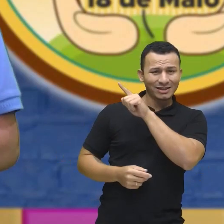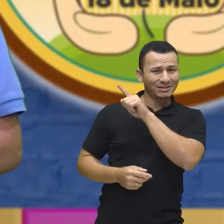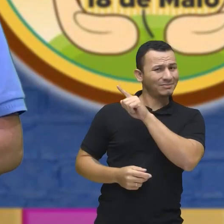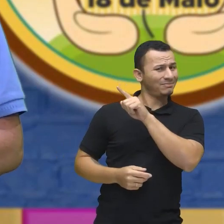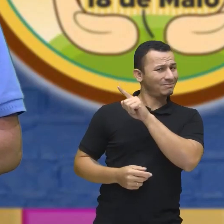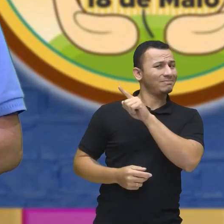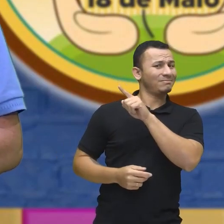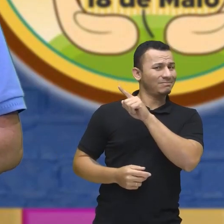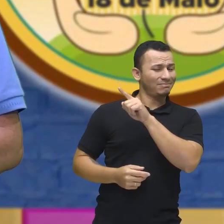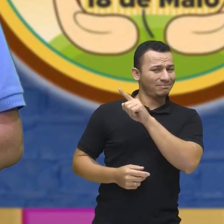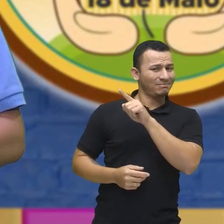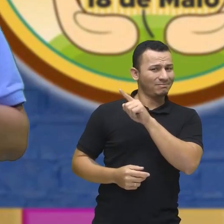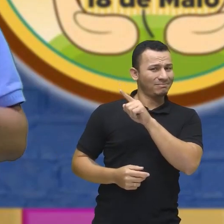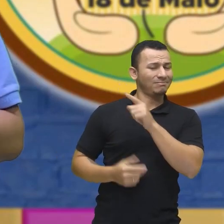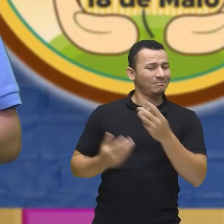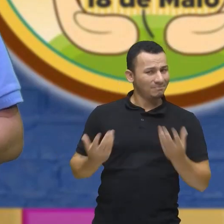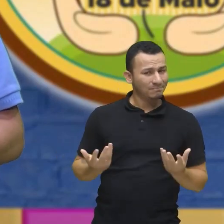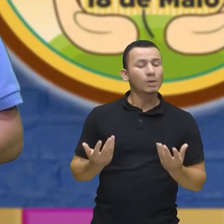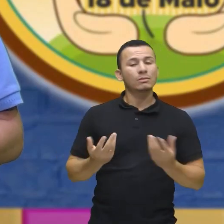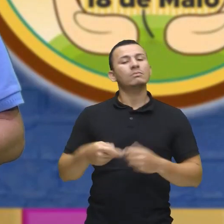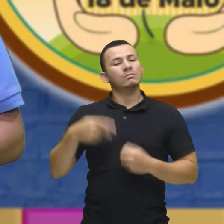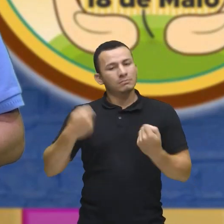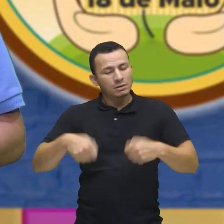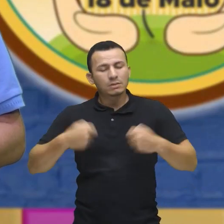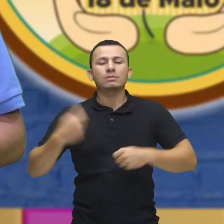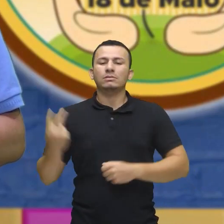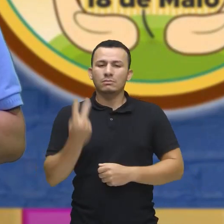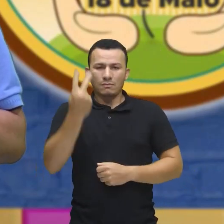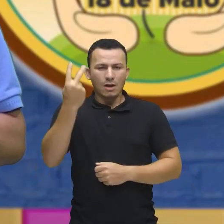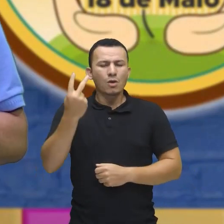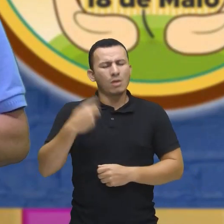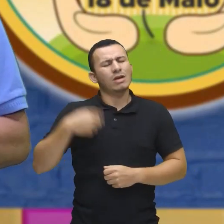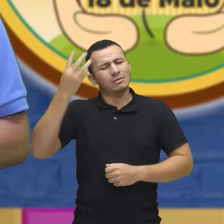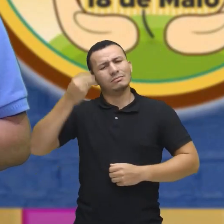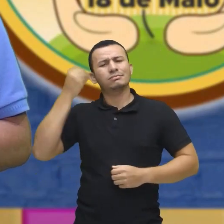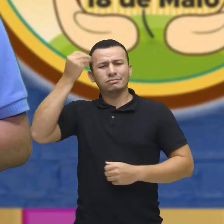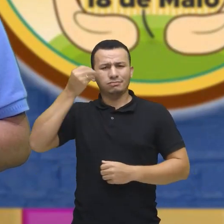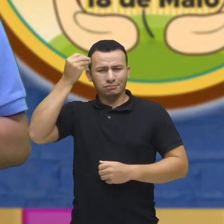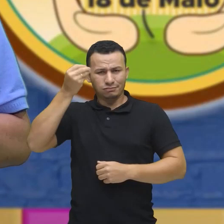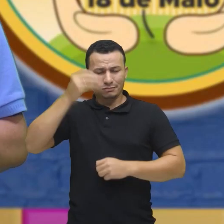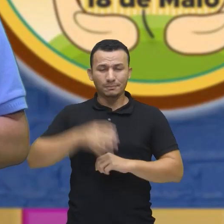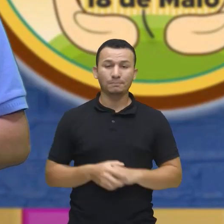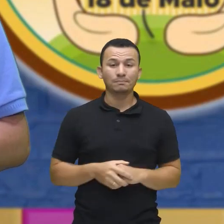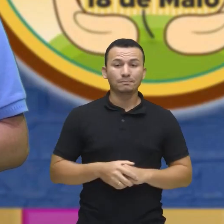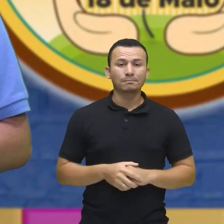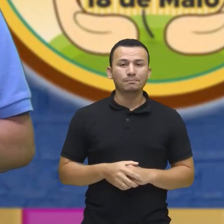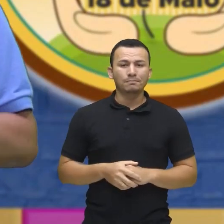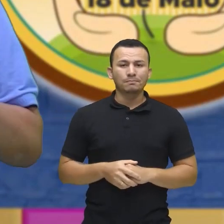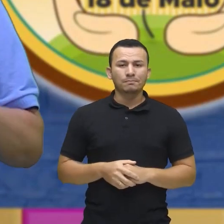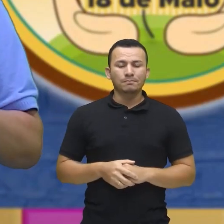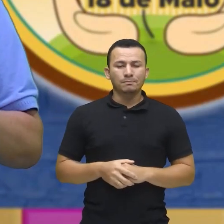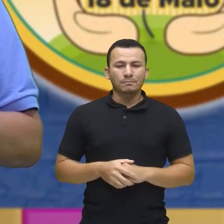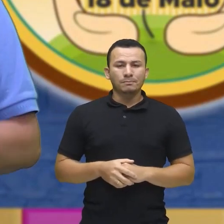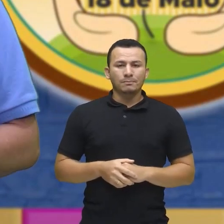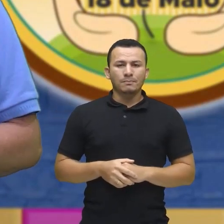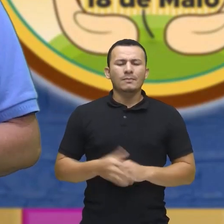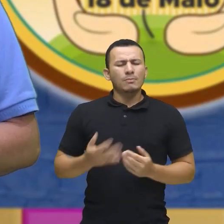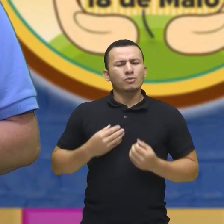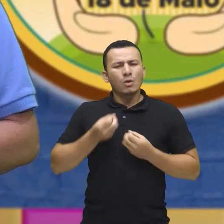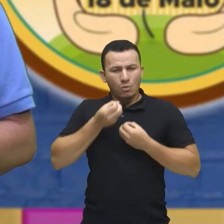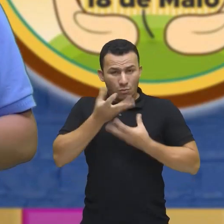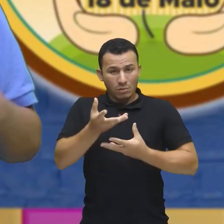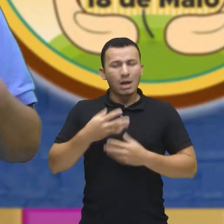Impressionante que eles vão valorizar. E eu falo isso de carteirinha. Eu fui fazer uma pesquisa fora do Brasil, contar aqui para vocês